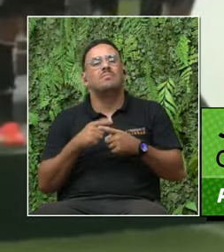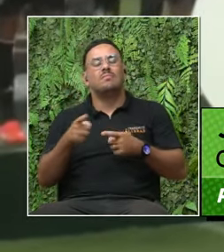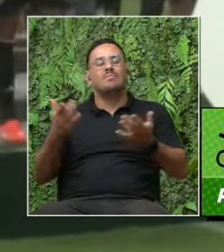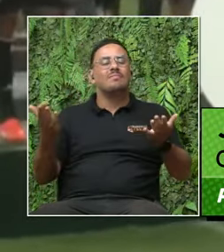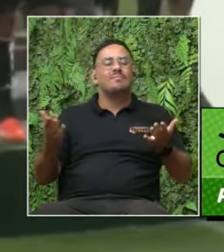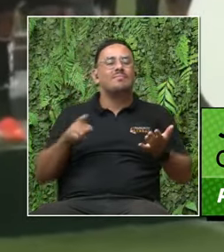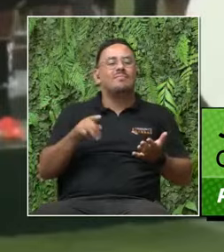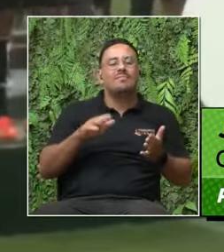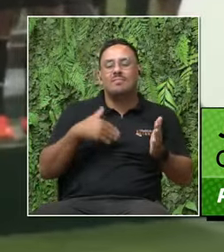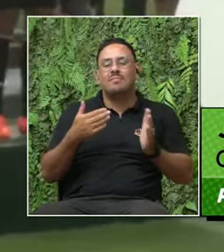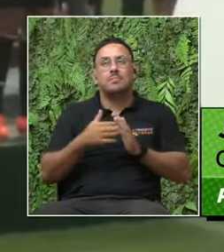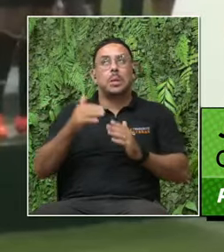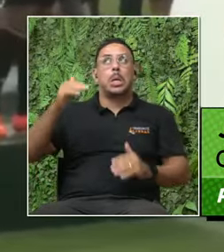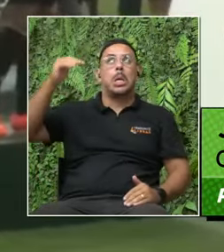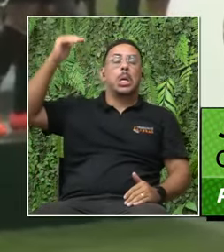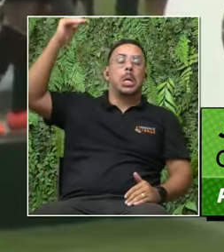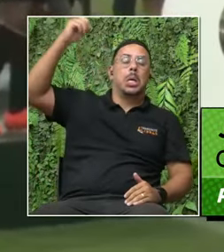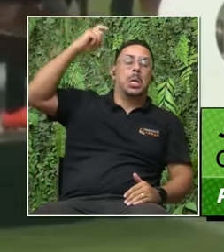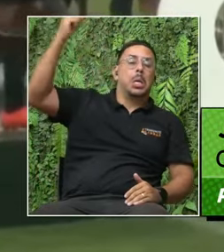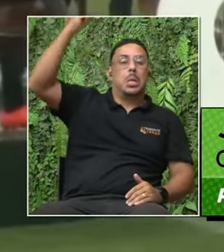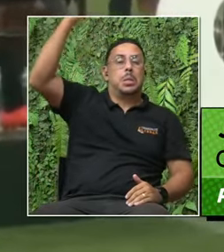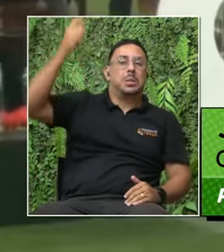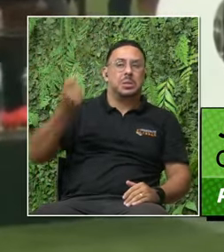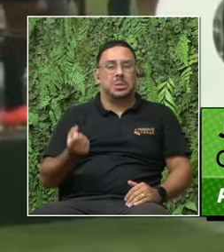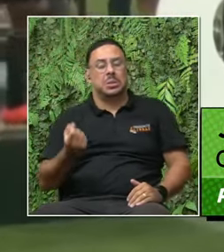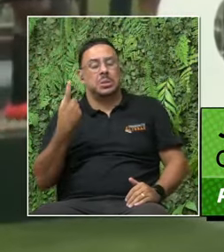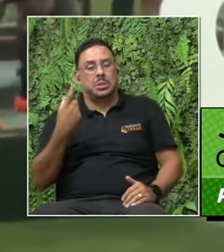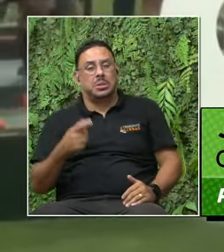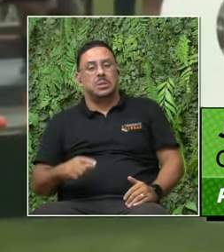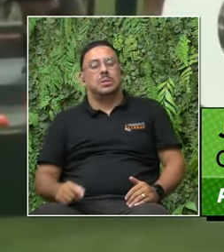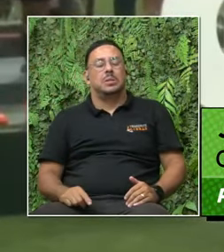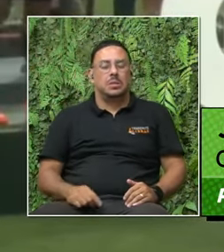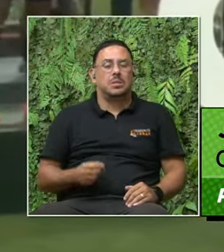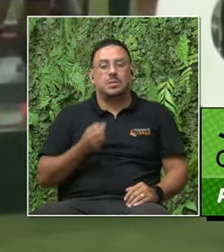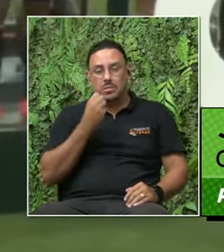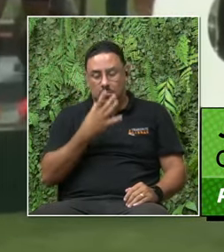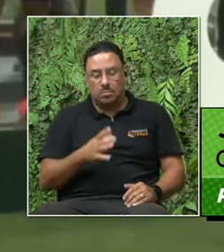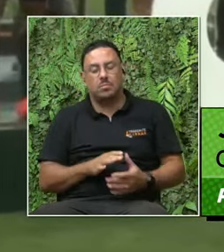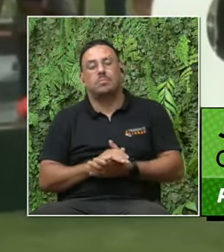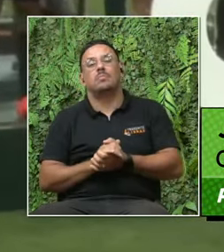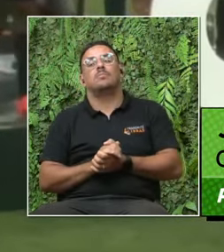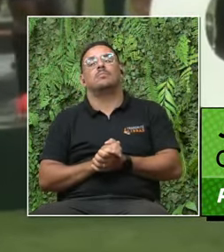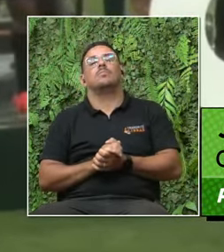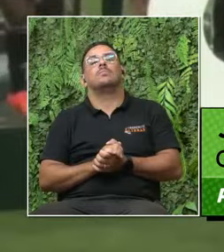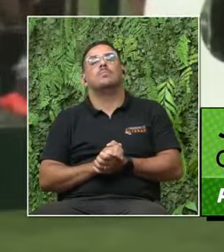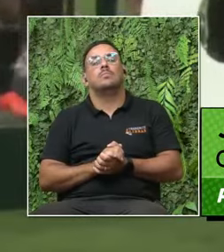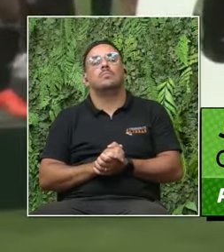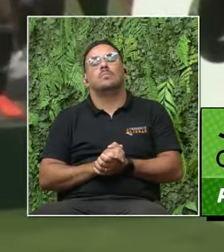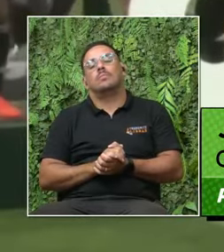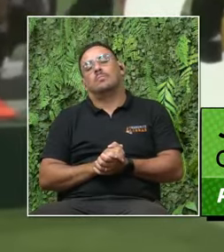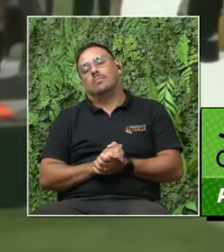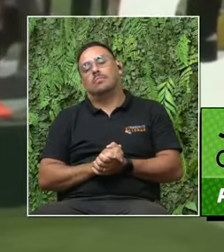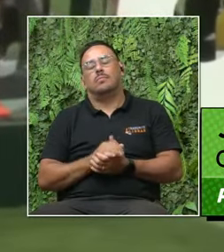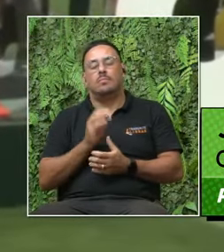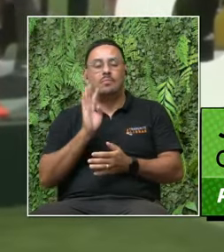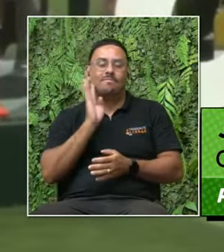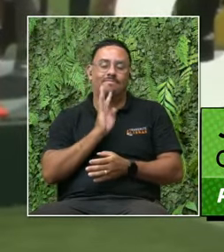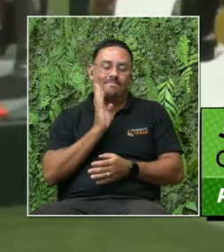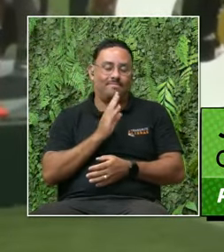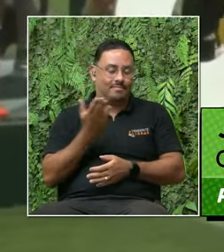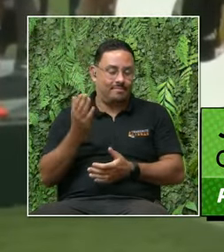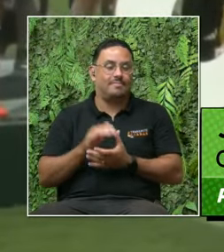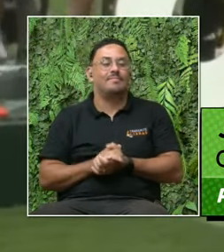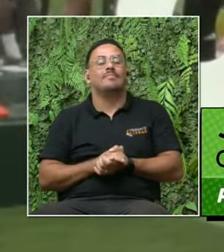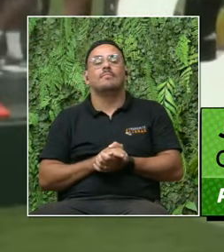he grandalhão assim todo estranhão assim sabe mas ele é bom jogador Zin gonado grande fundo gente B vida mas o